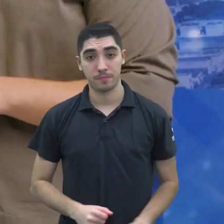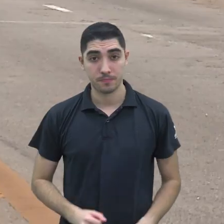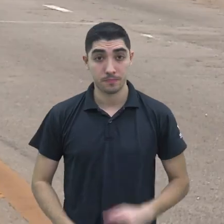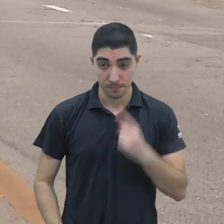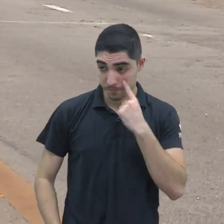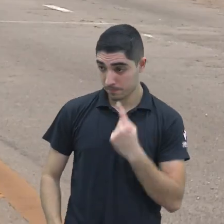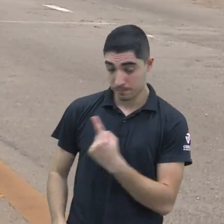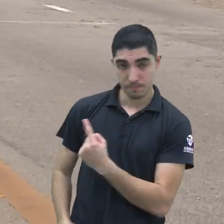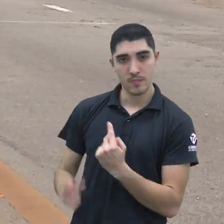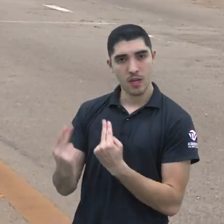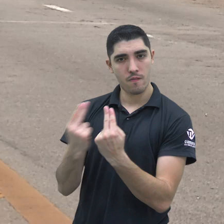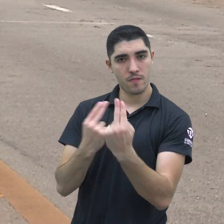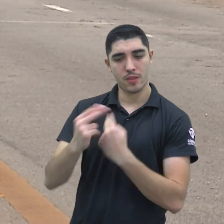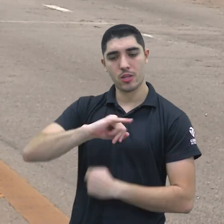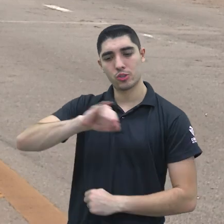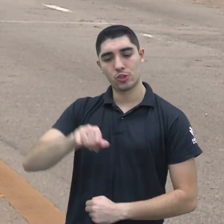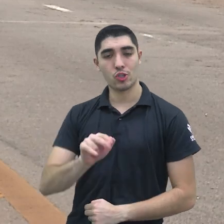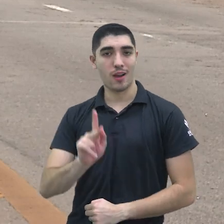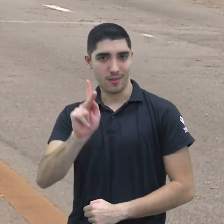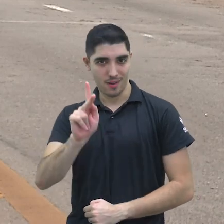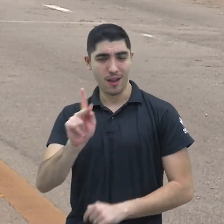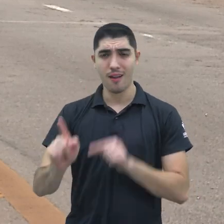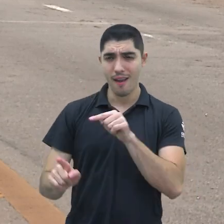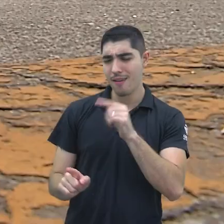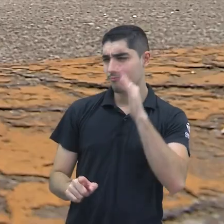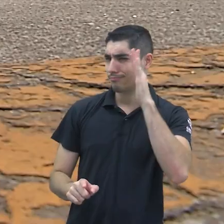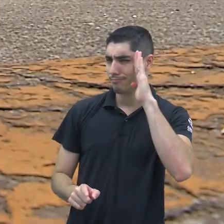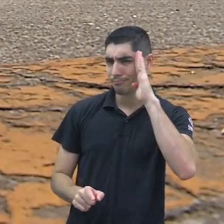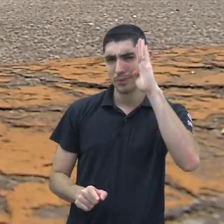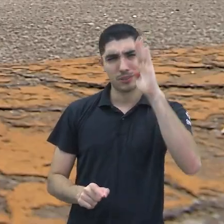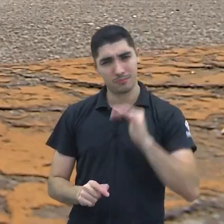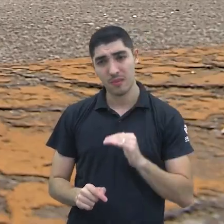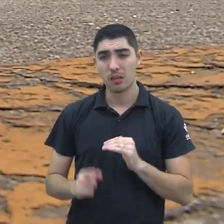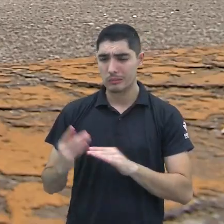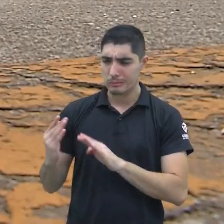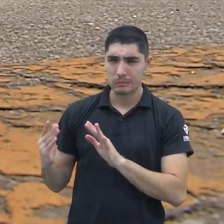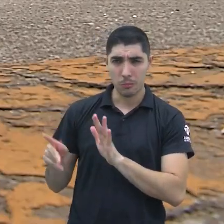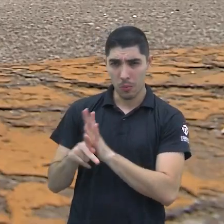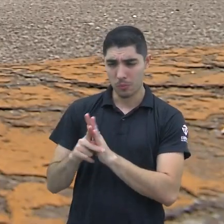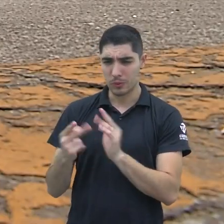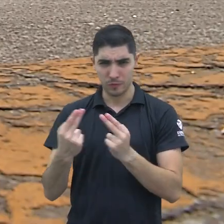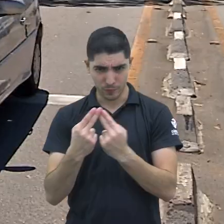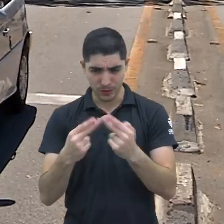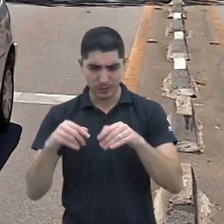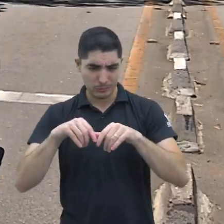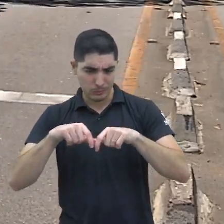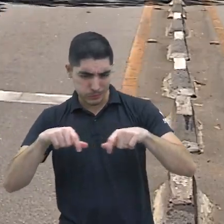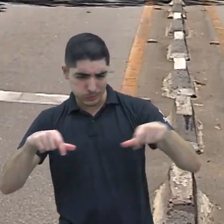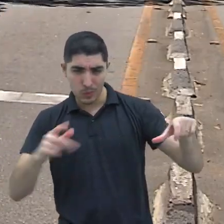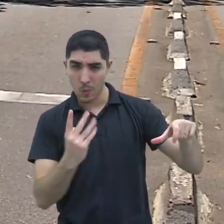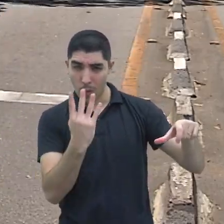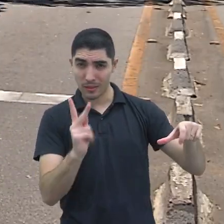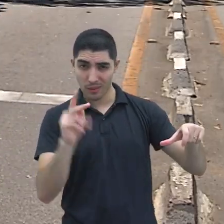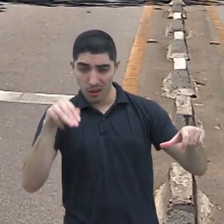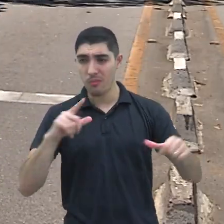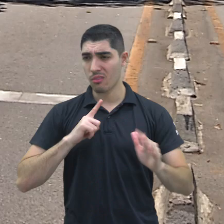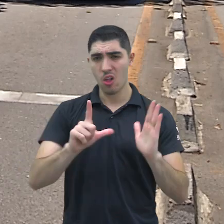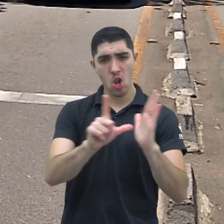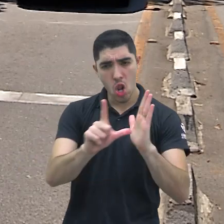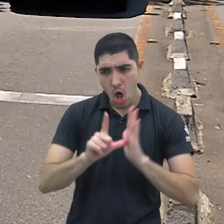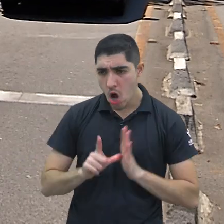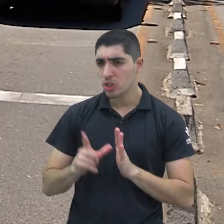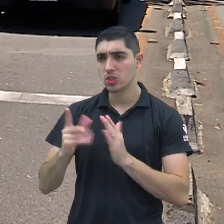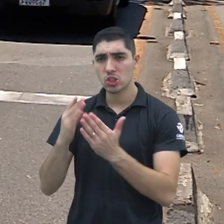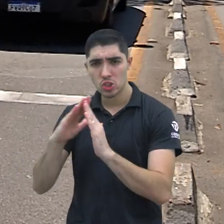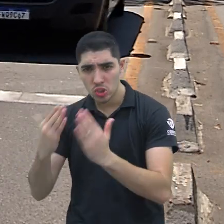leste. Essa aqui é a Avenida JK, uma das principais da região leste. São quase 4 quilômetros de